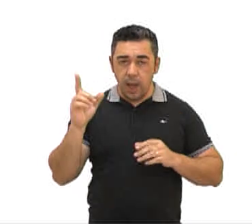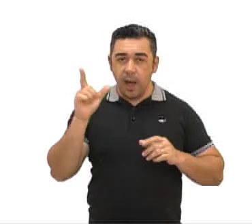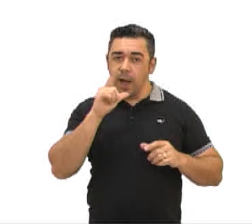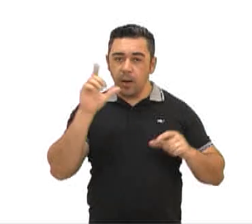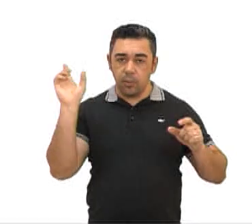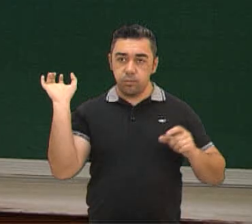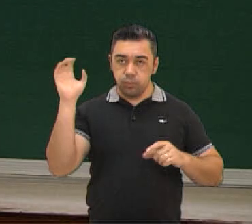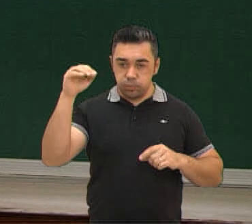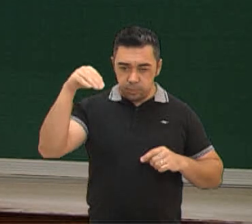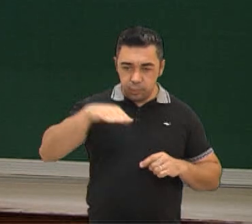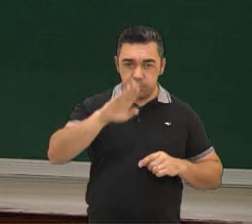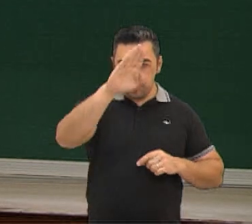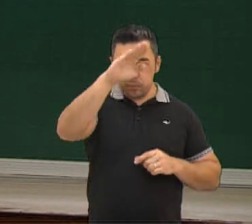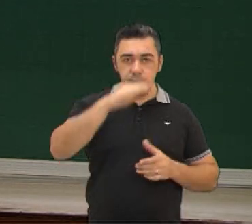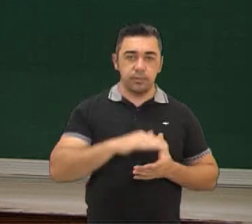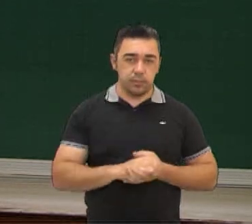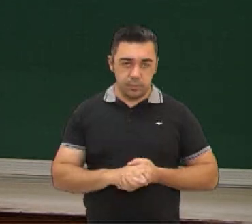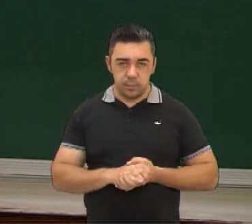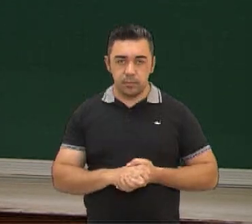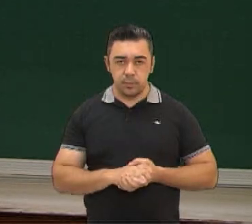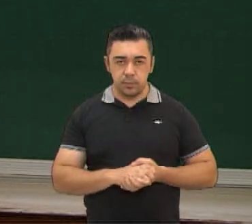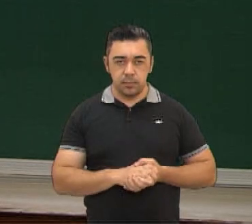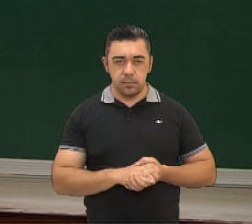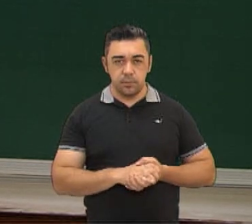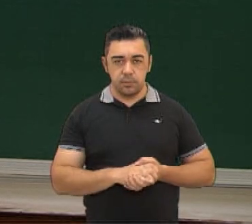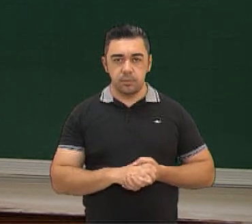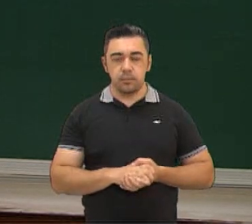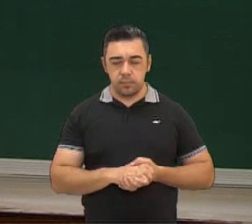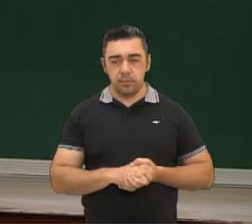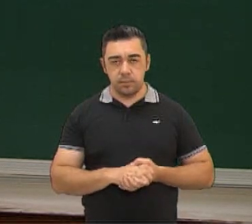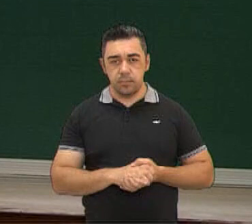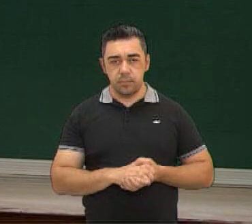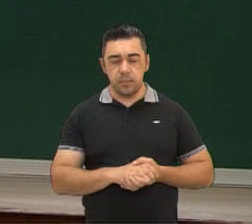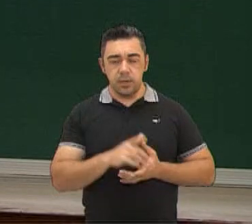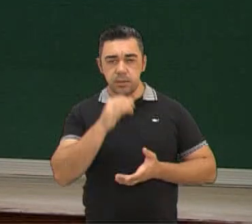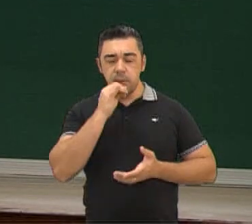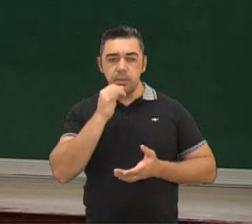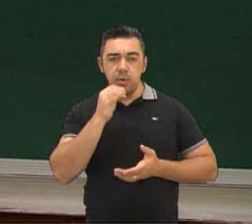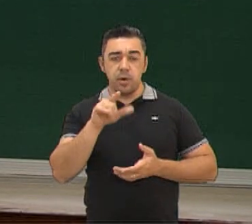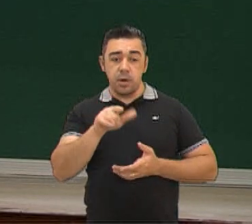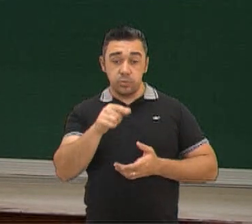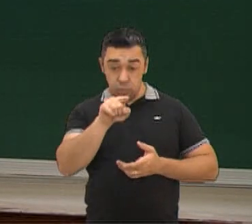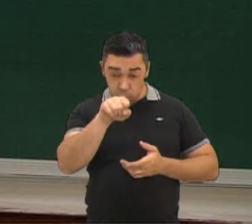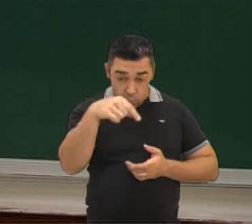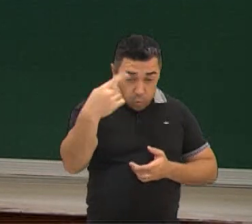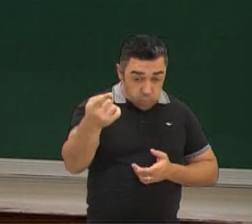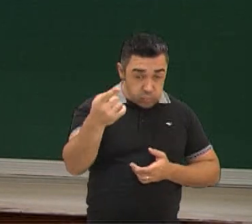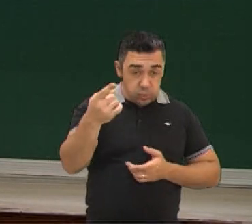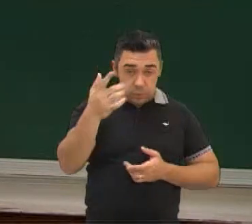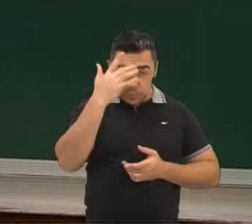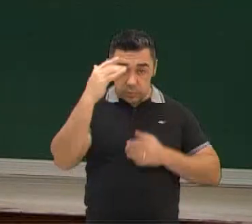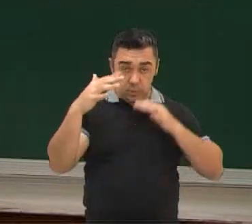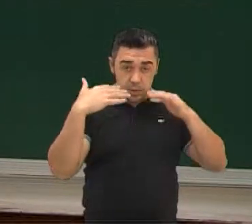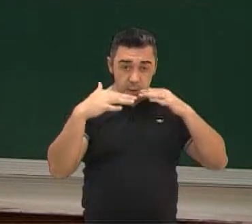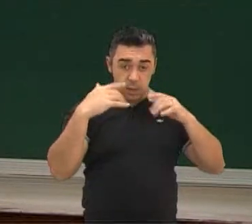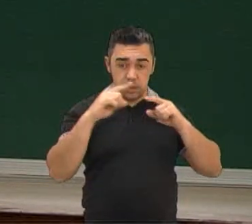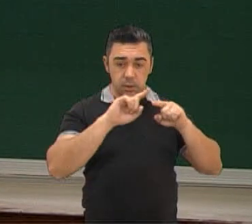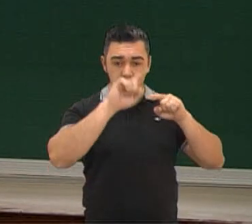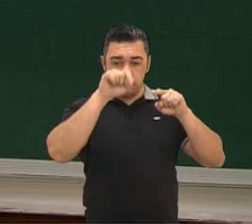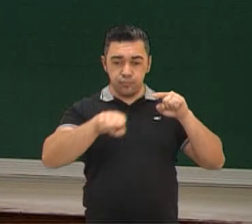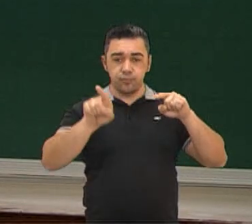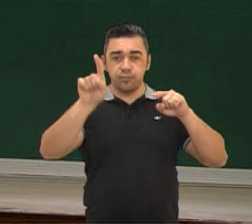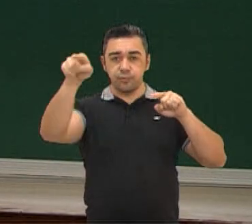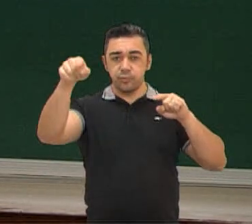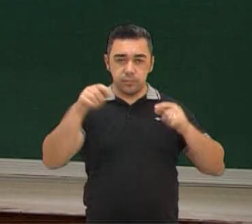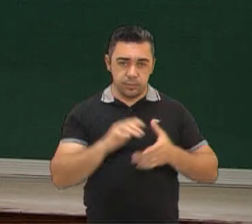jogador. Então sai da mão de um atleta e antes de chegar no outro atleta, ela acaba caindo na água e